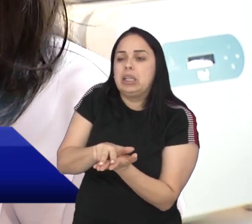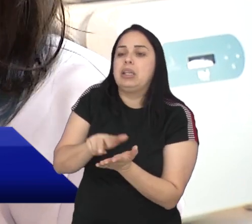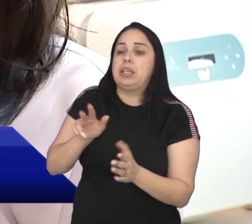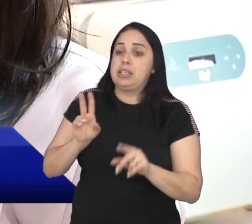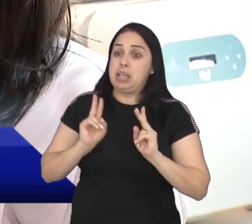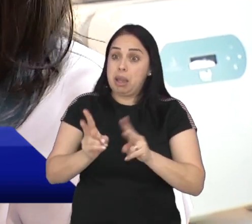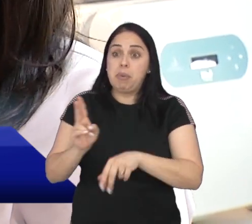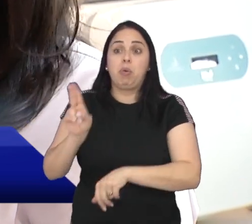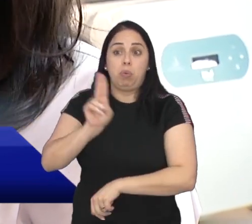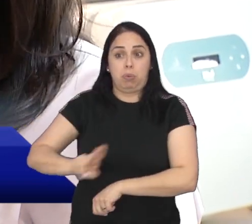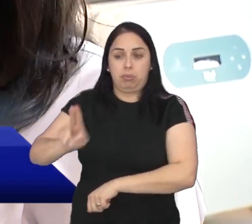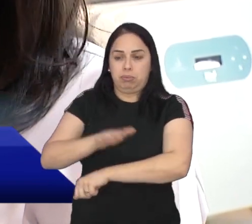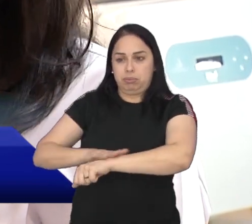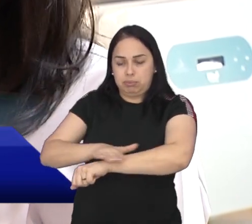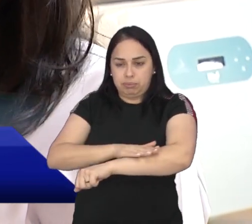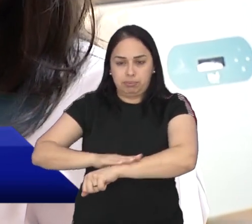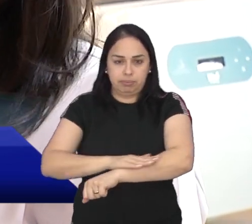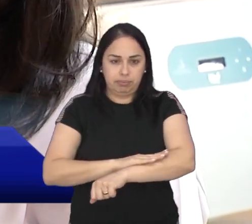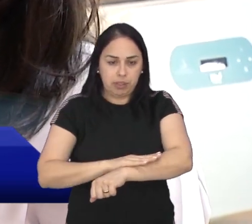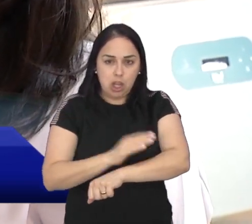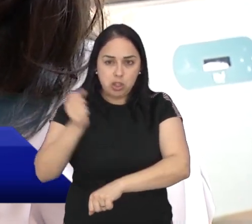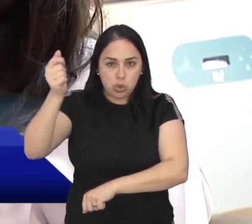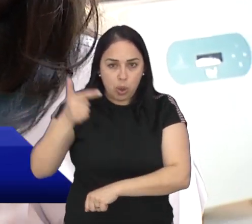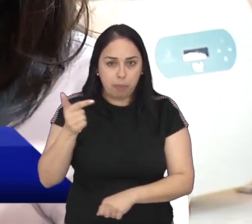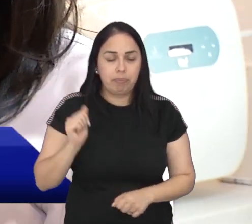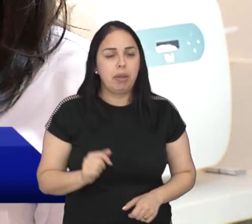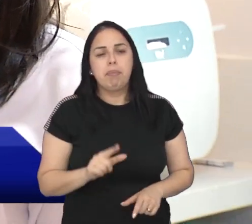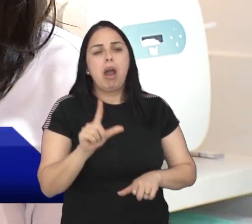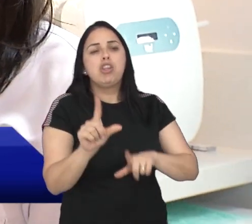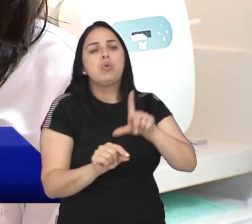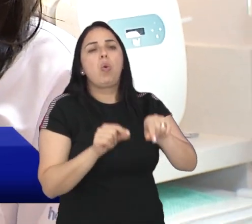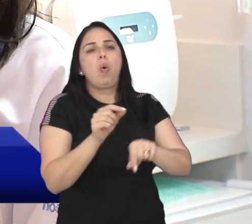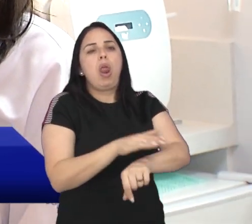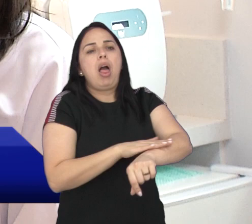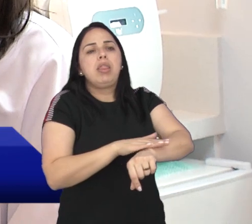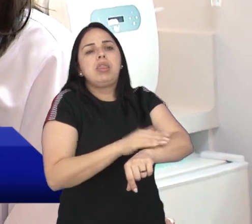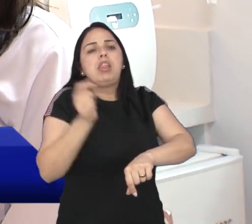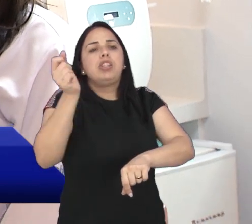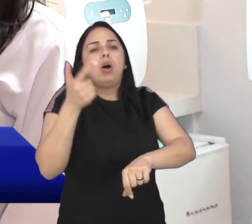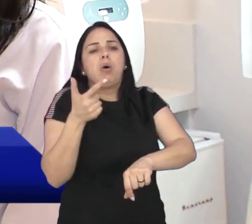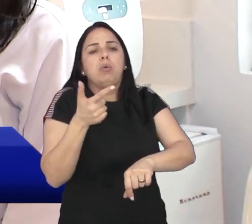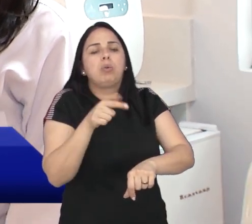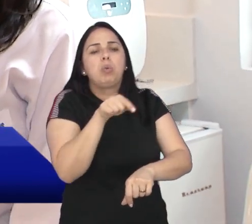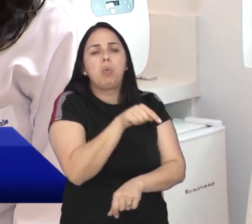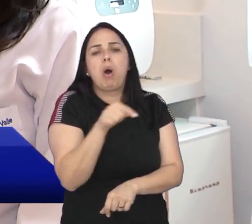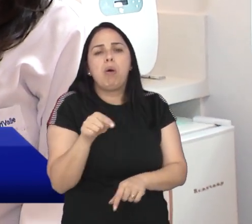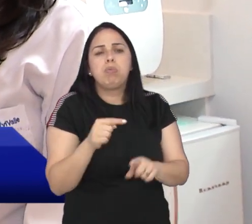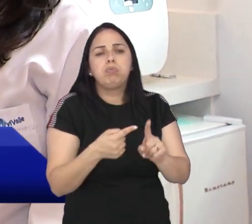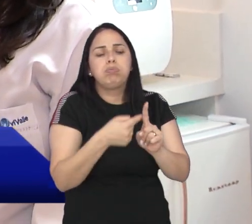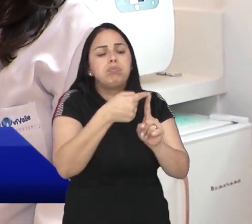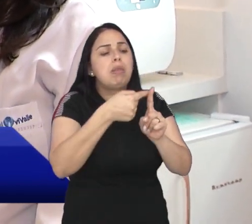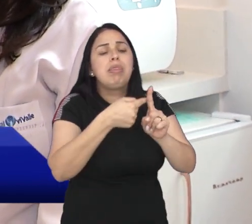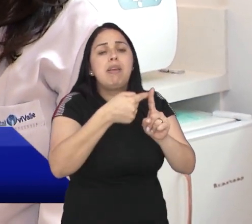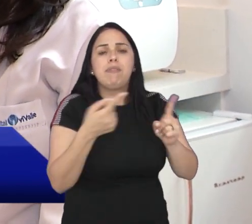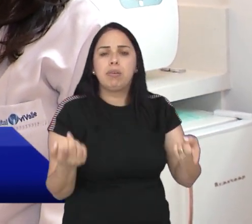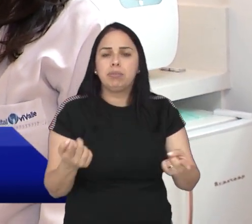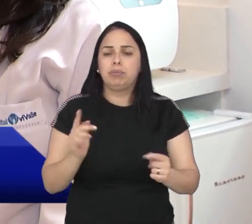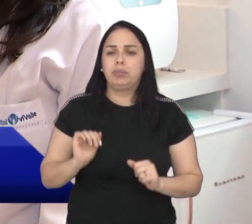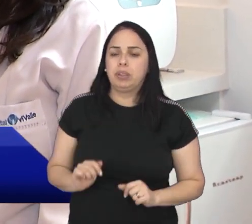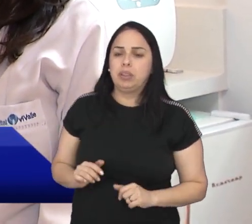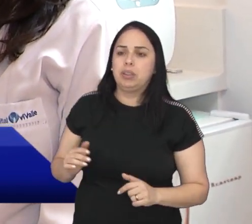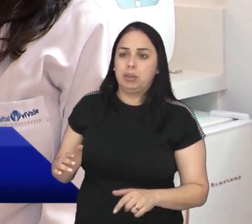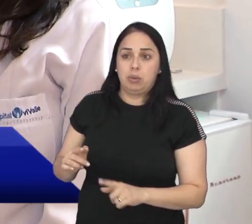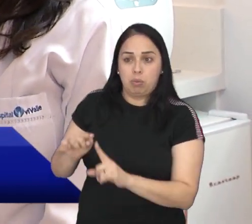sempre se proteger com um protetor solar. Para escolher o protetor solar, como é que a gente faz? Como é que a gente seleciona o fator de